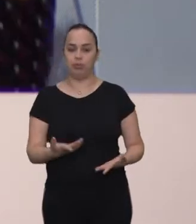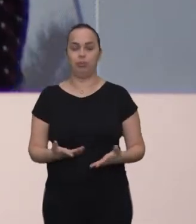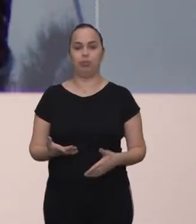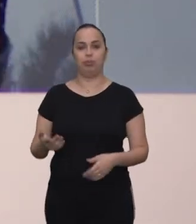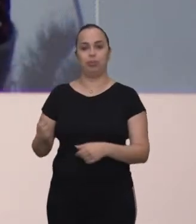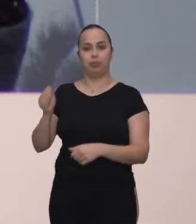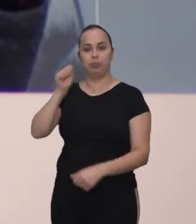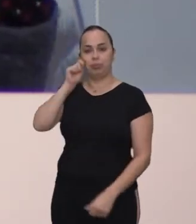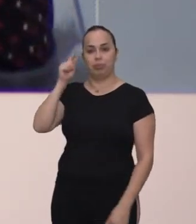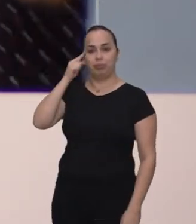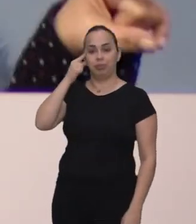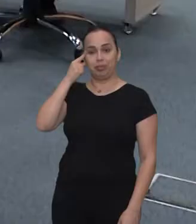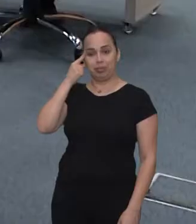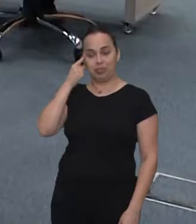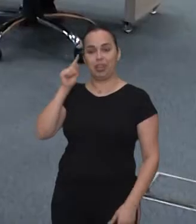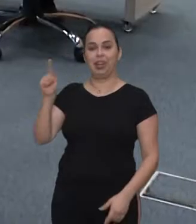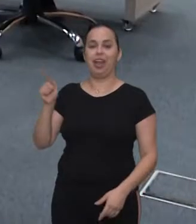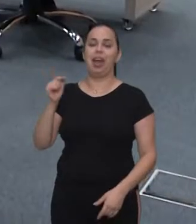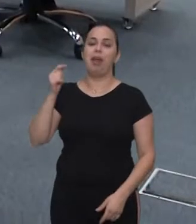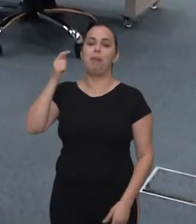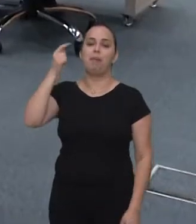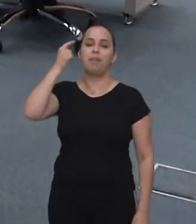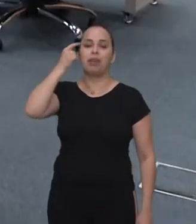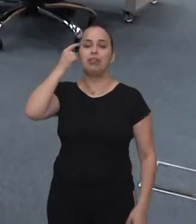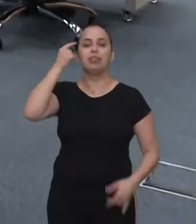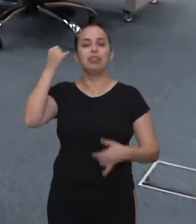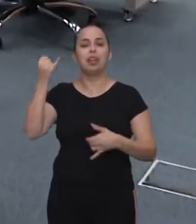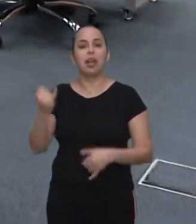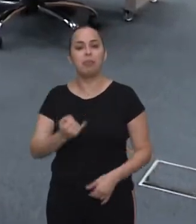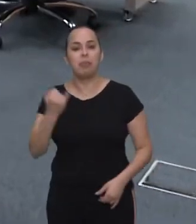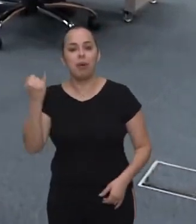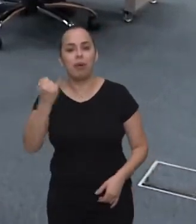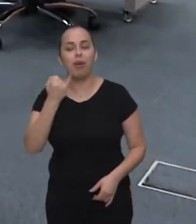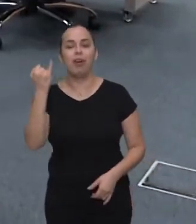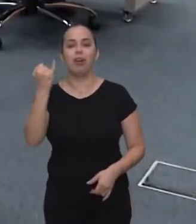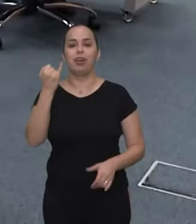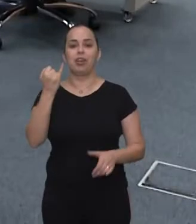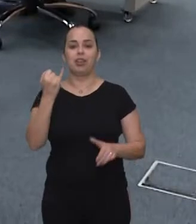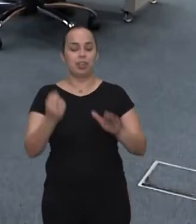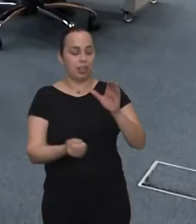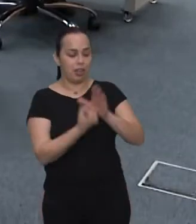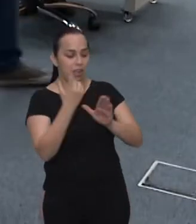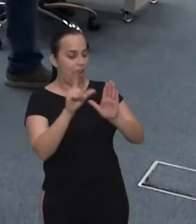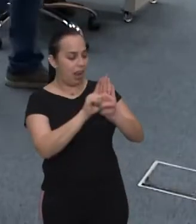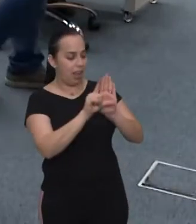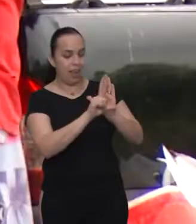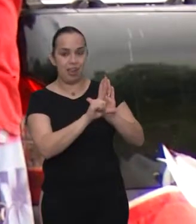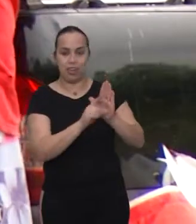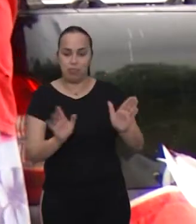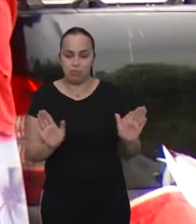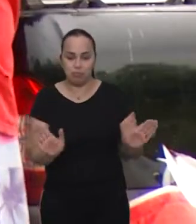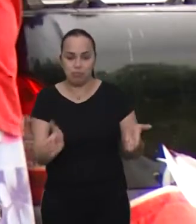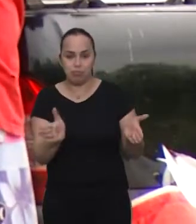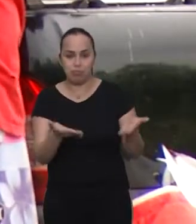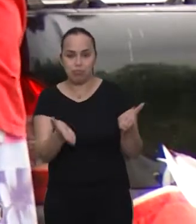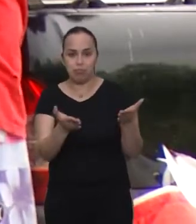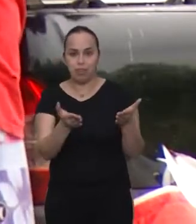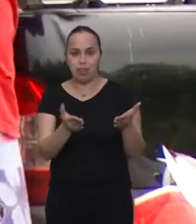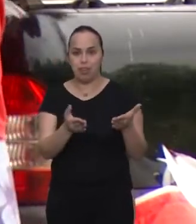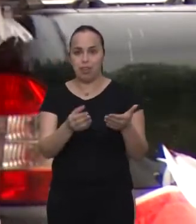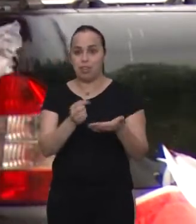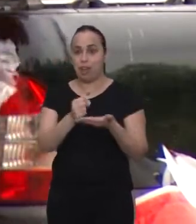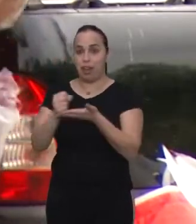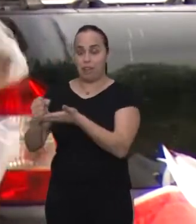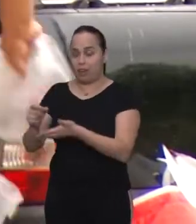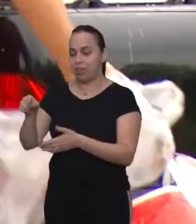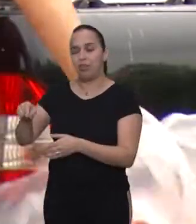que é membro da comissão do meio ambiente acha importante a participação do Legislativo na criação de leis que incentivem